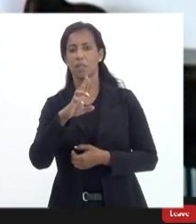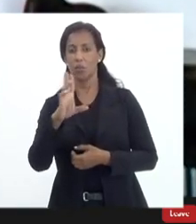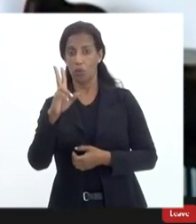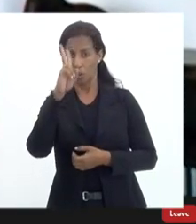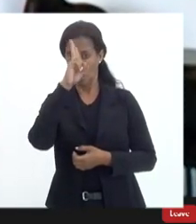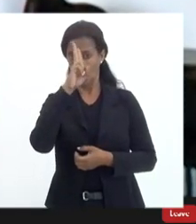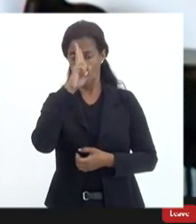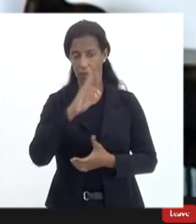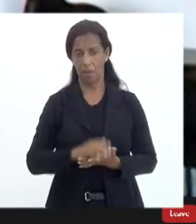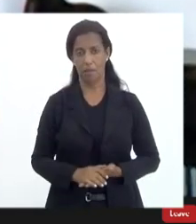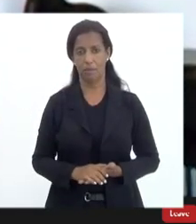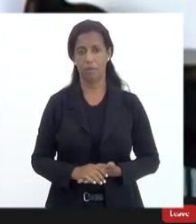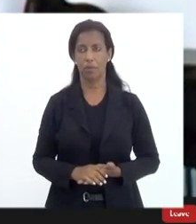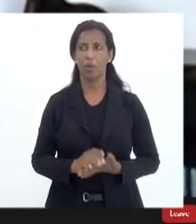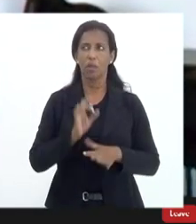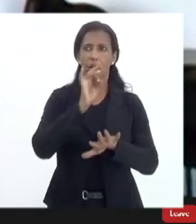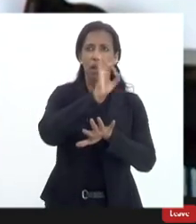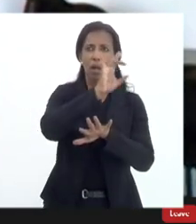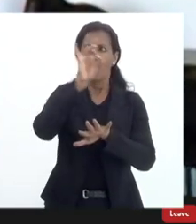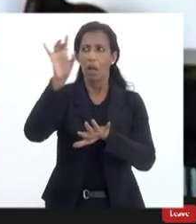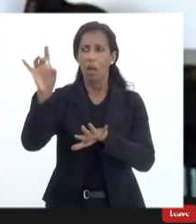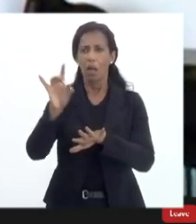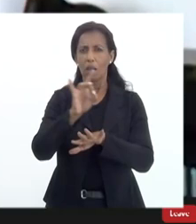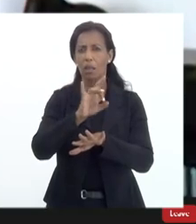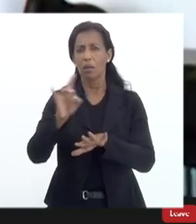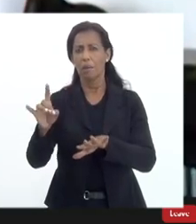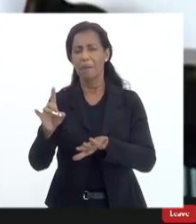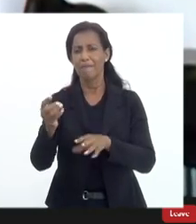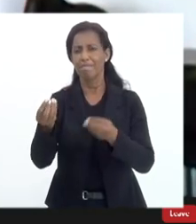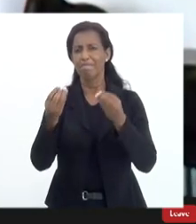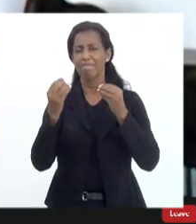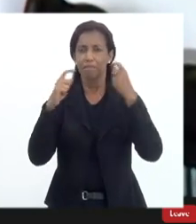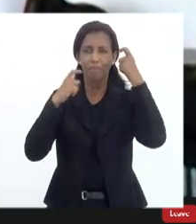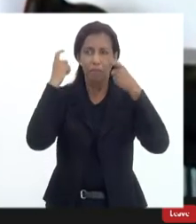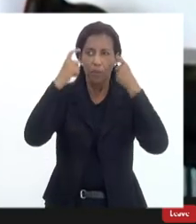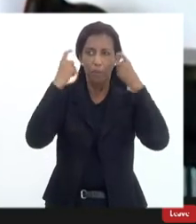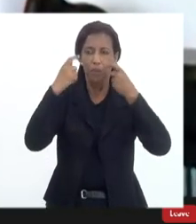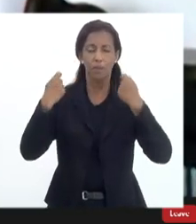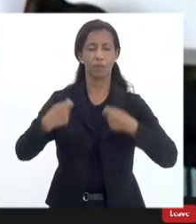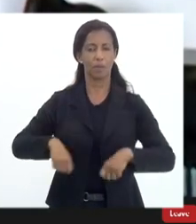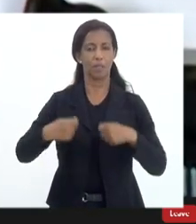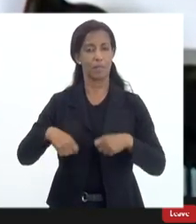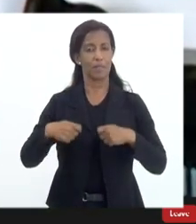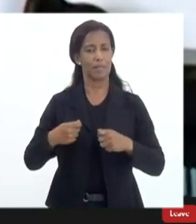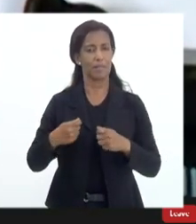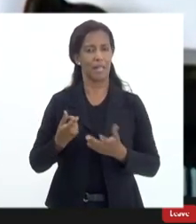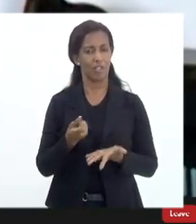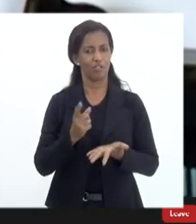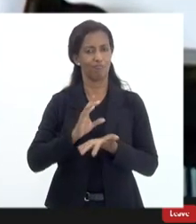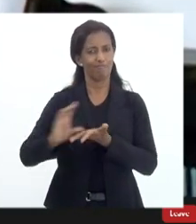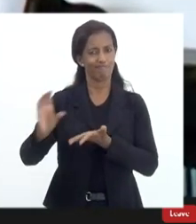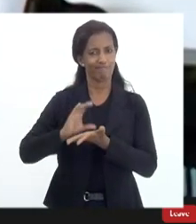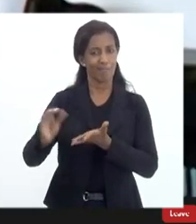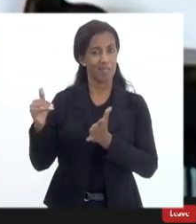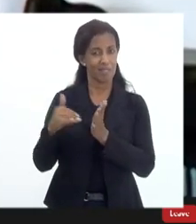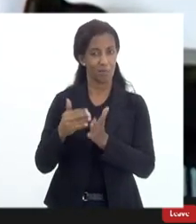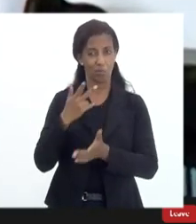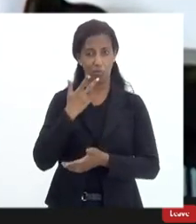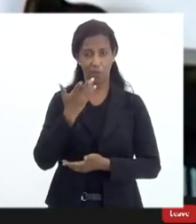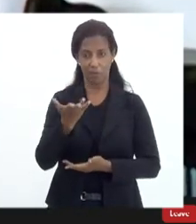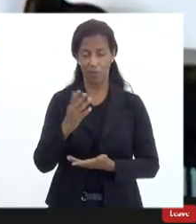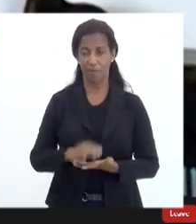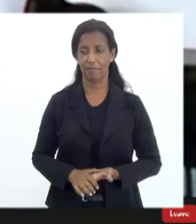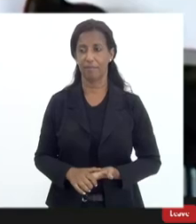que muitas das falas aqui trouxeram a preocupação com a necessidade desses investimentos. Acho que essa última fala da professora